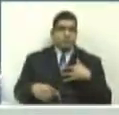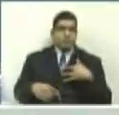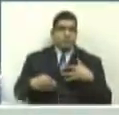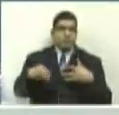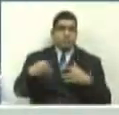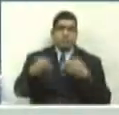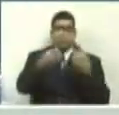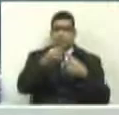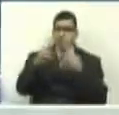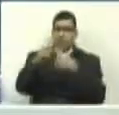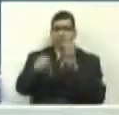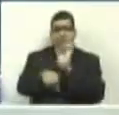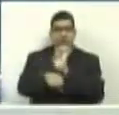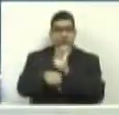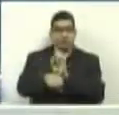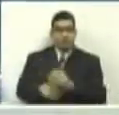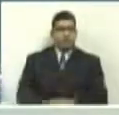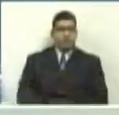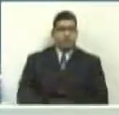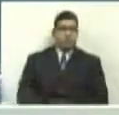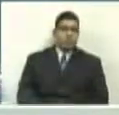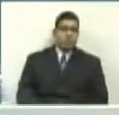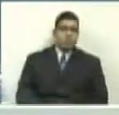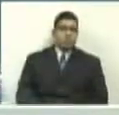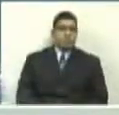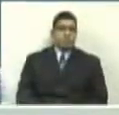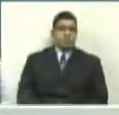no interior do Estado.